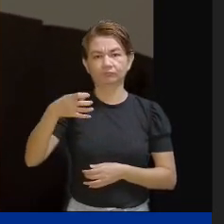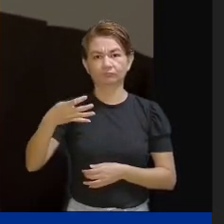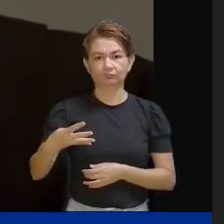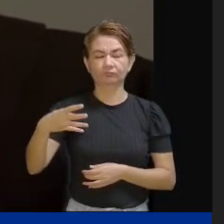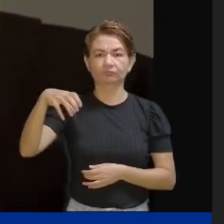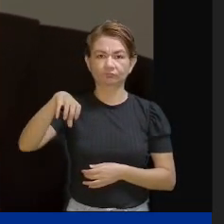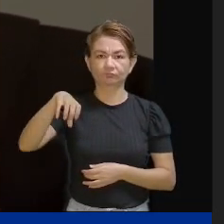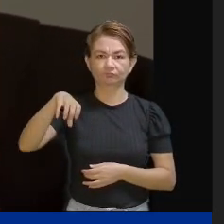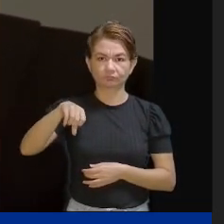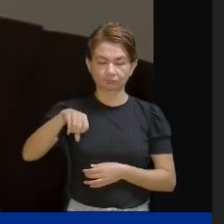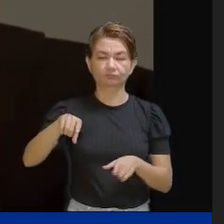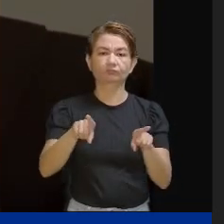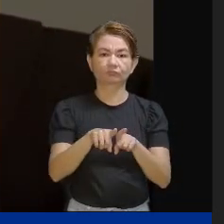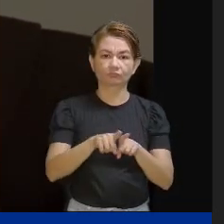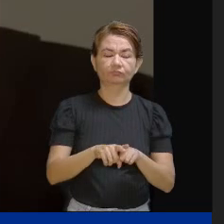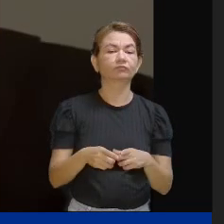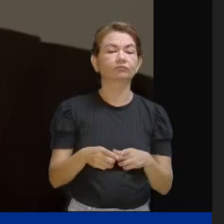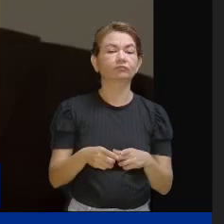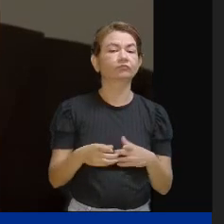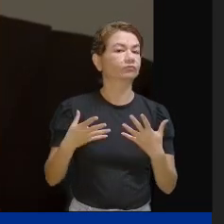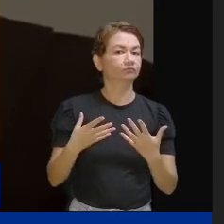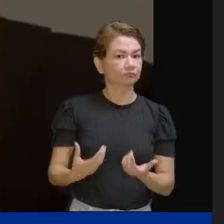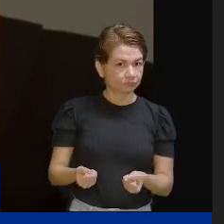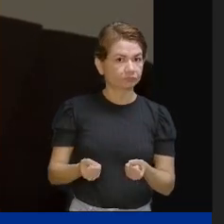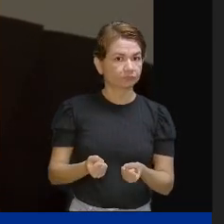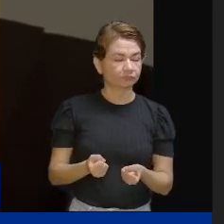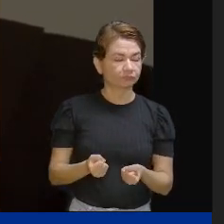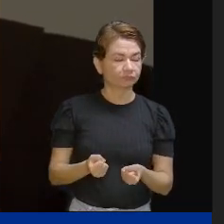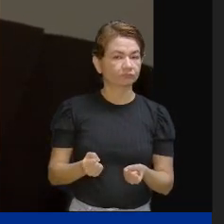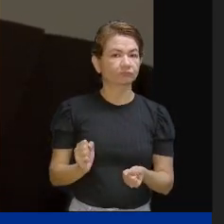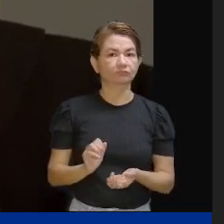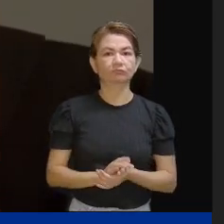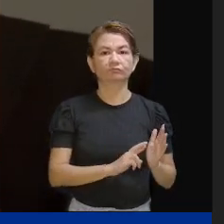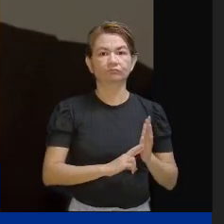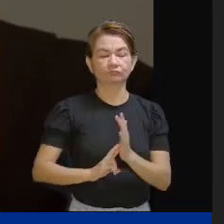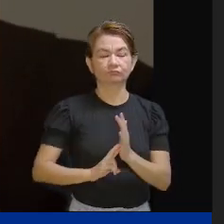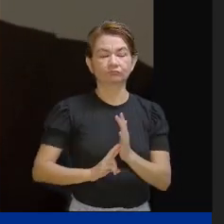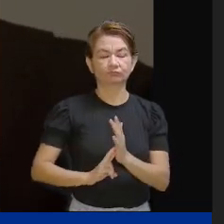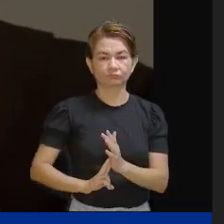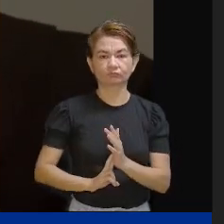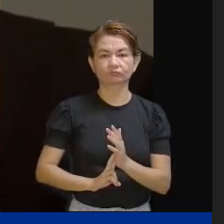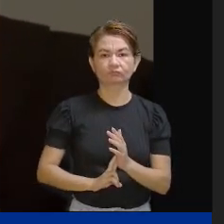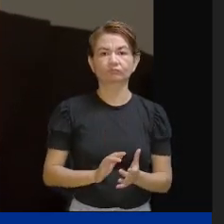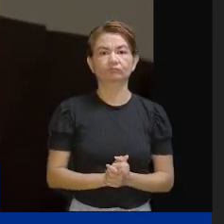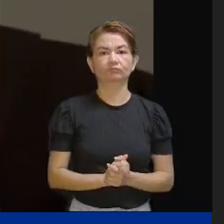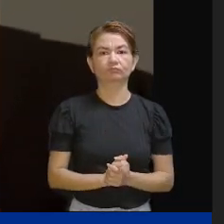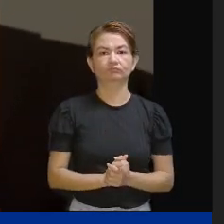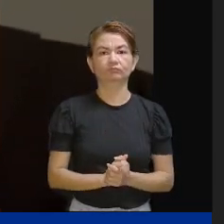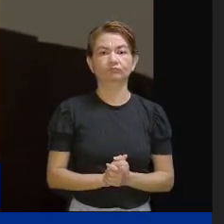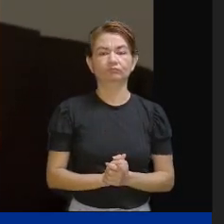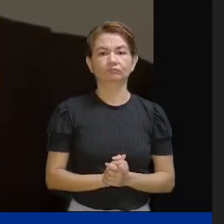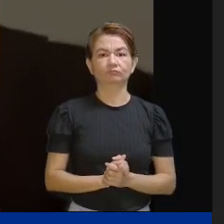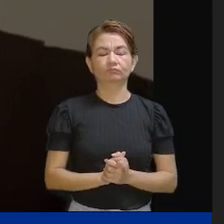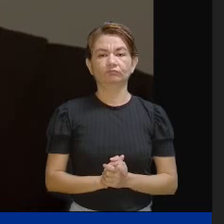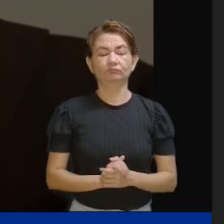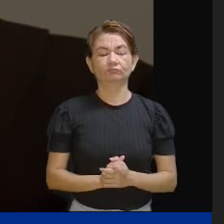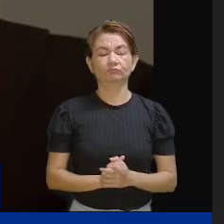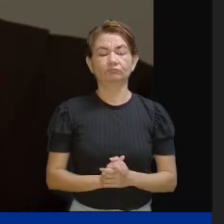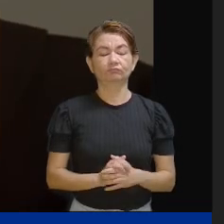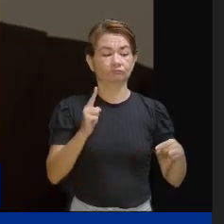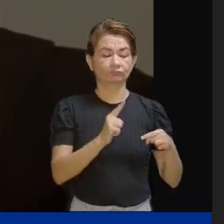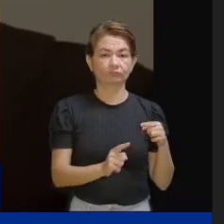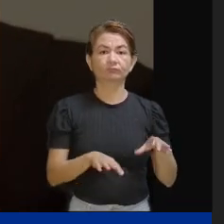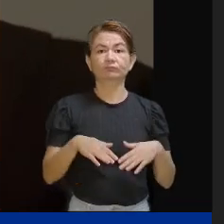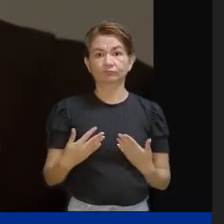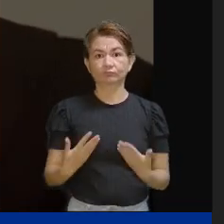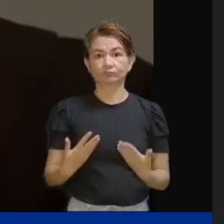12.22.43549, bem como pela improcedência da presente representação por conduta vedada. E resignados, os recorrentes